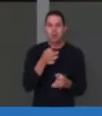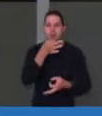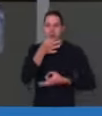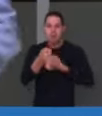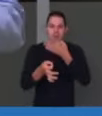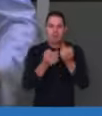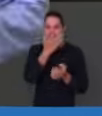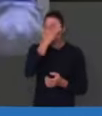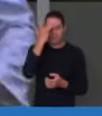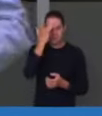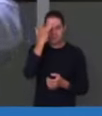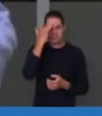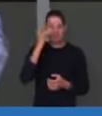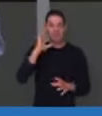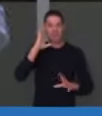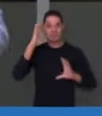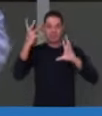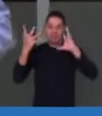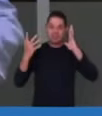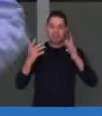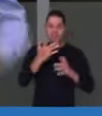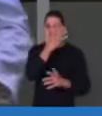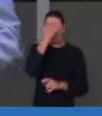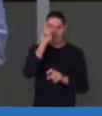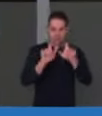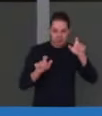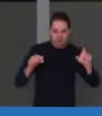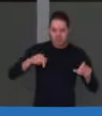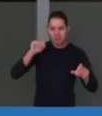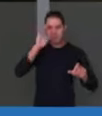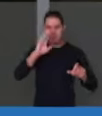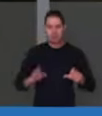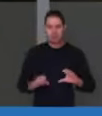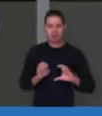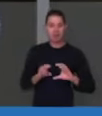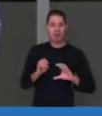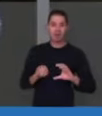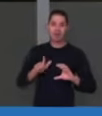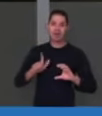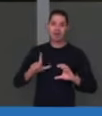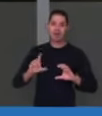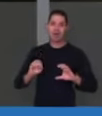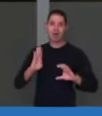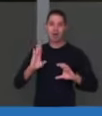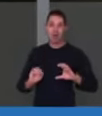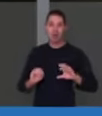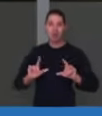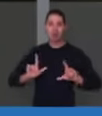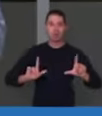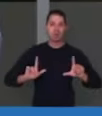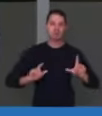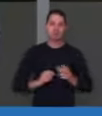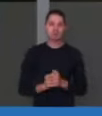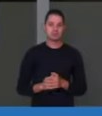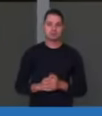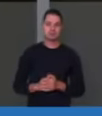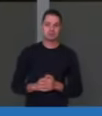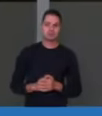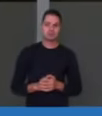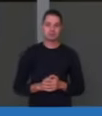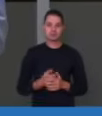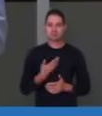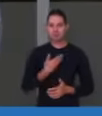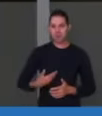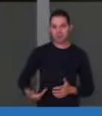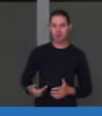Quem controla a decisão das pessoas no Brasil hoje é a Rede Globo de televisão, que repassa, que recebe do governo